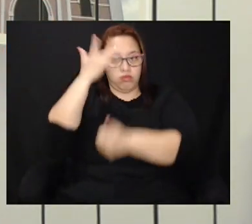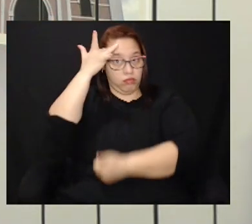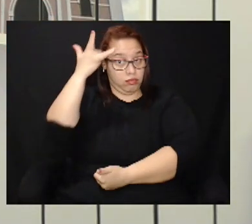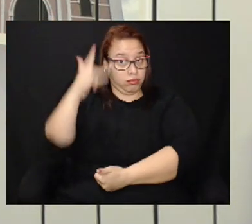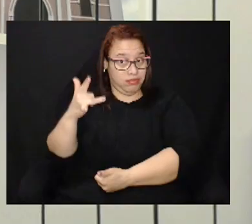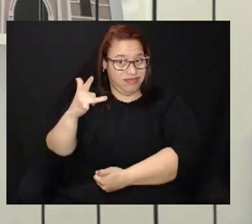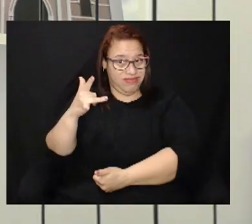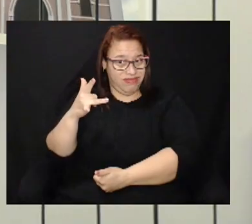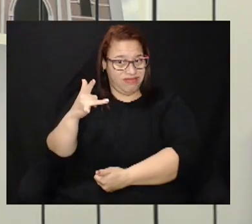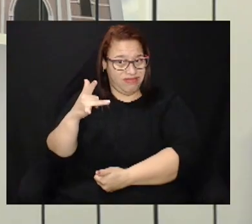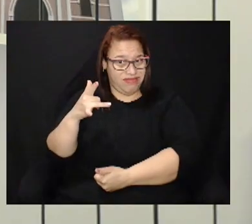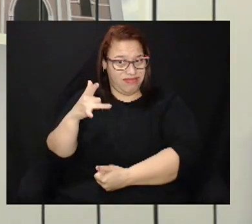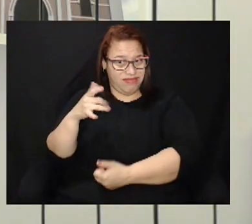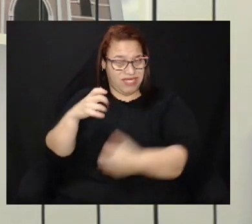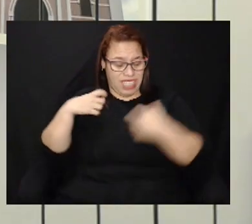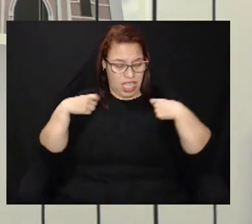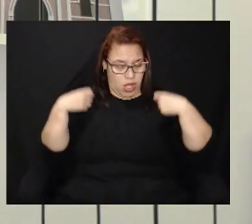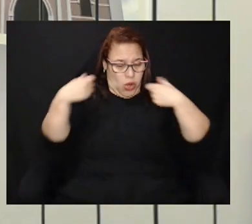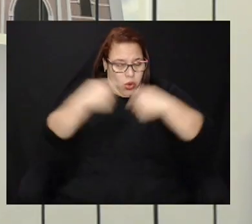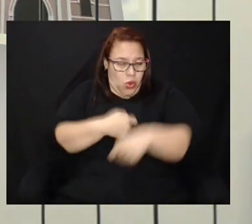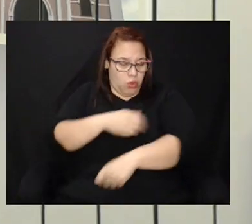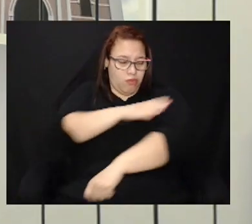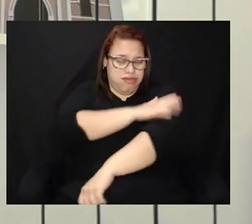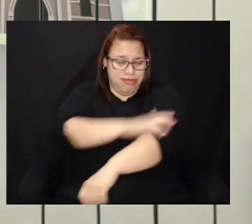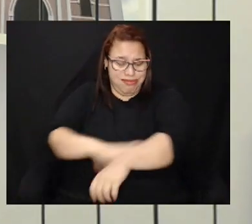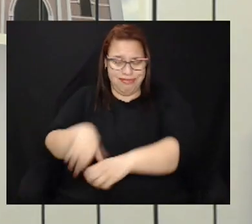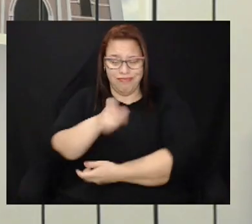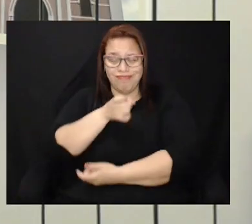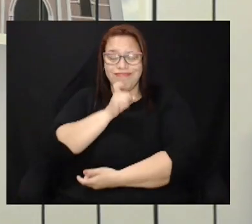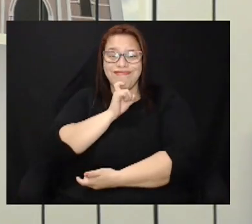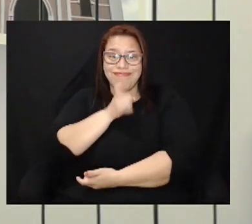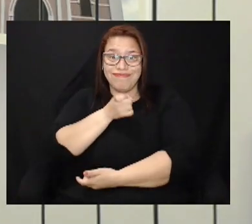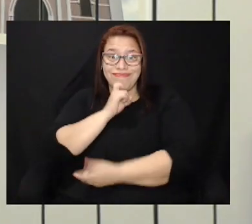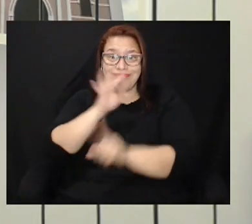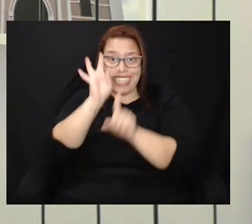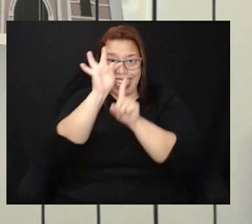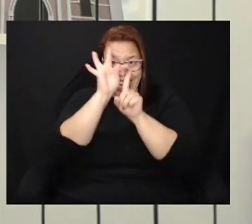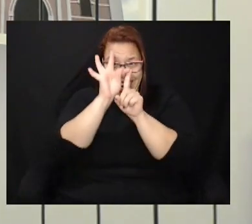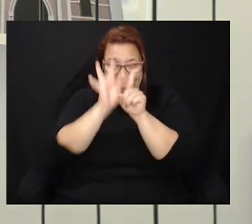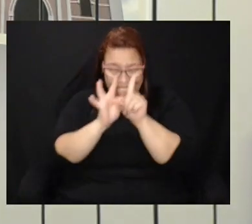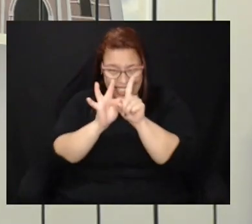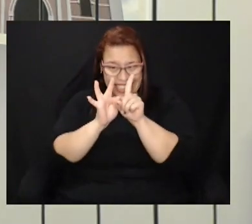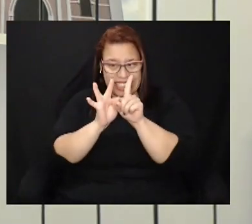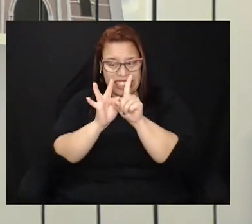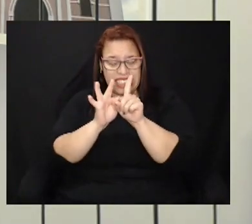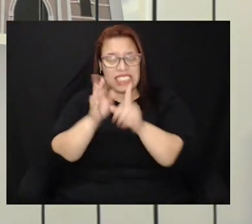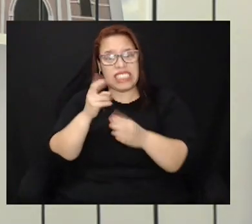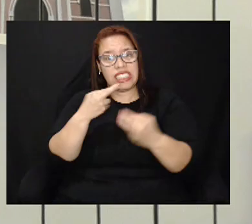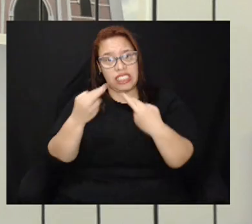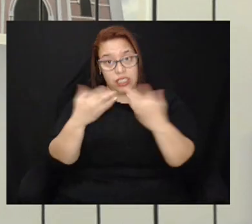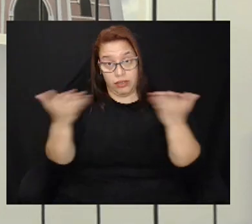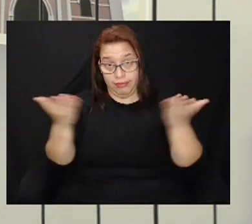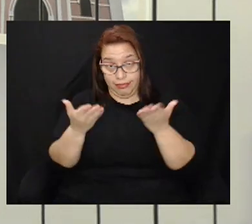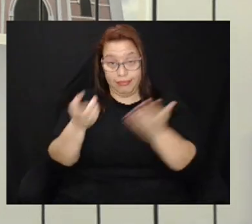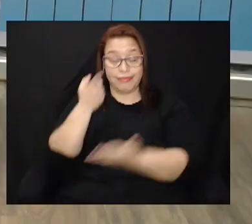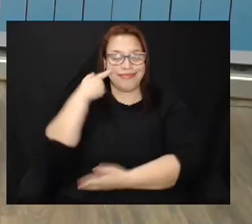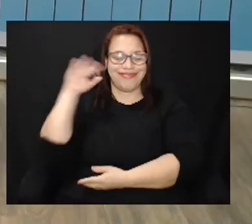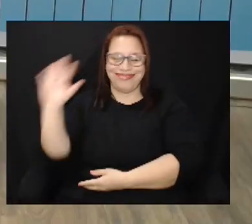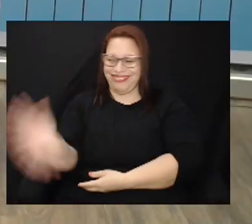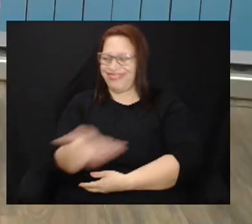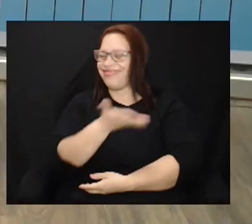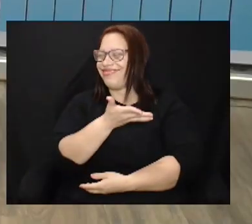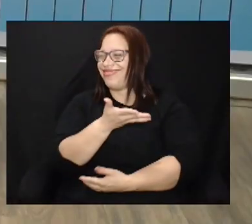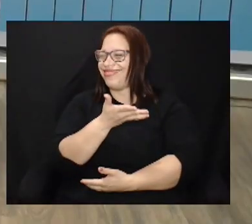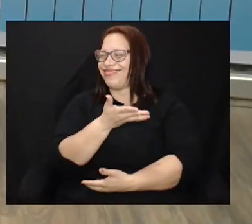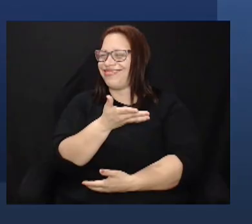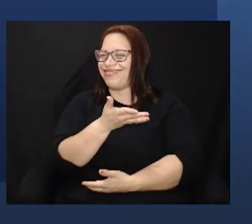tirar o agasalho, viu, do armário, porque a temperatura vai cair um pouco em relação a hoje. As temperaturas estão aqui na minha tela, então olha